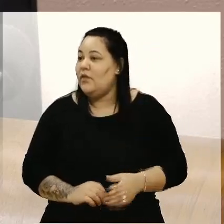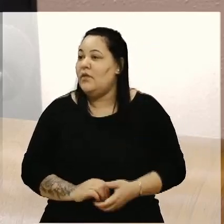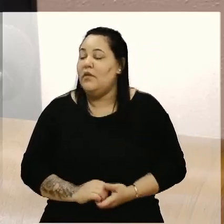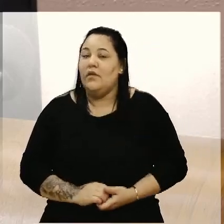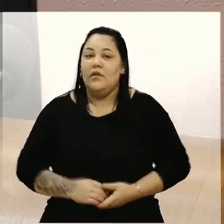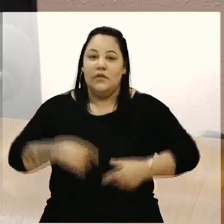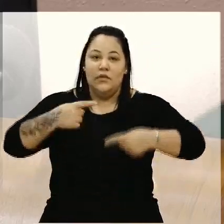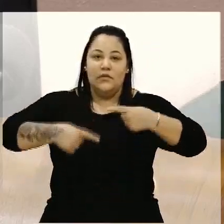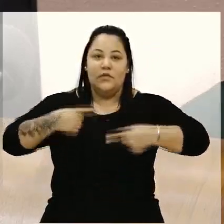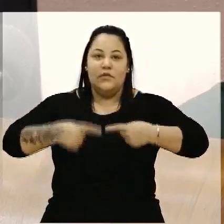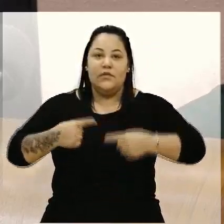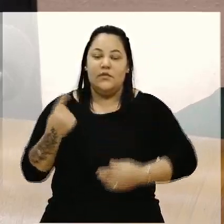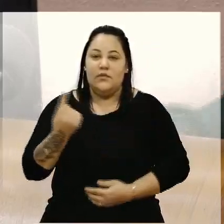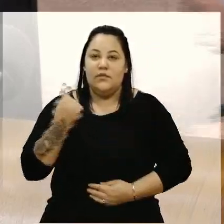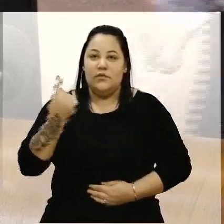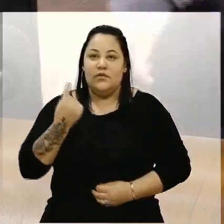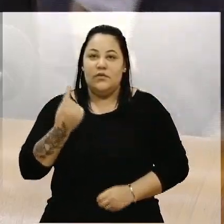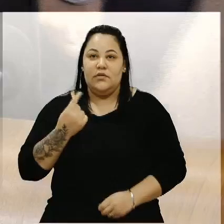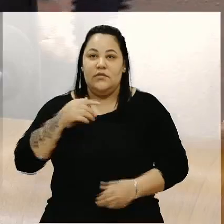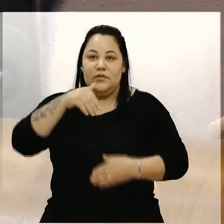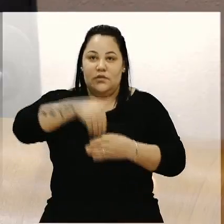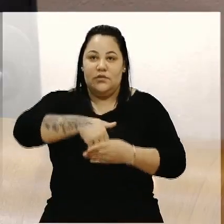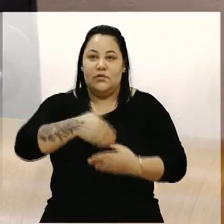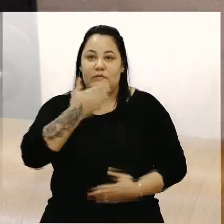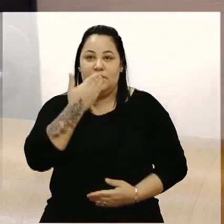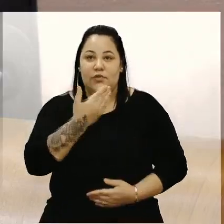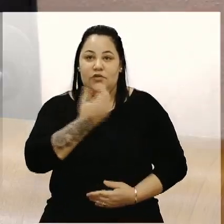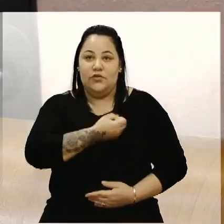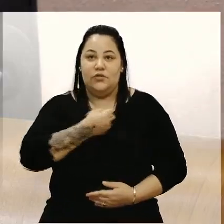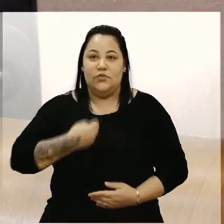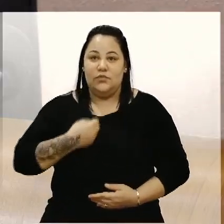Em discussão única e votação, o requerimento número